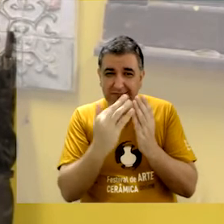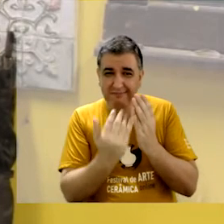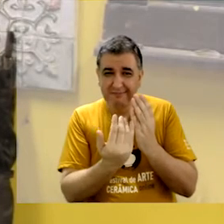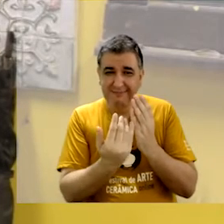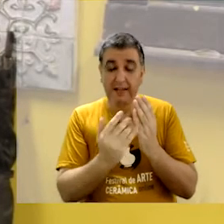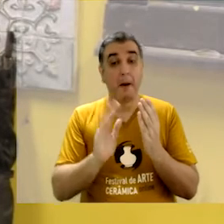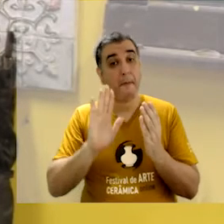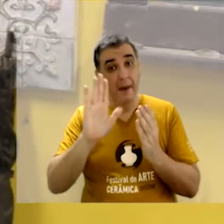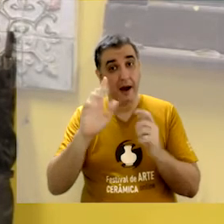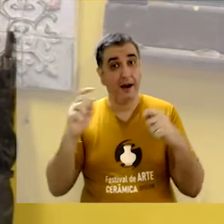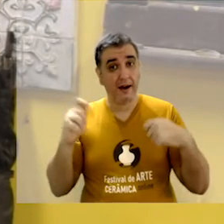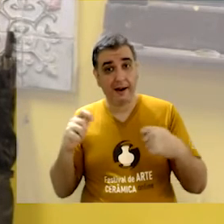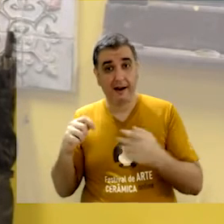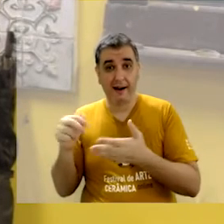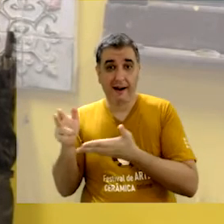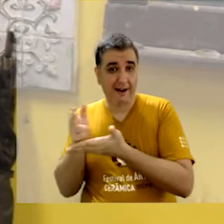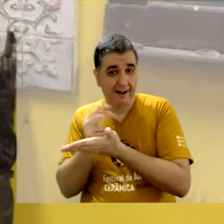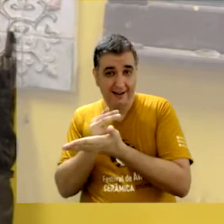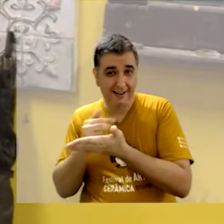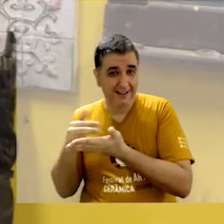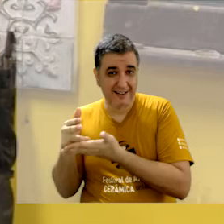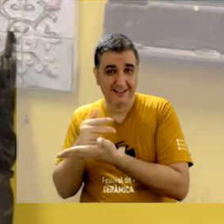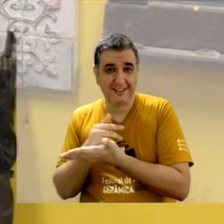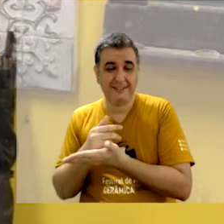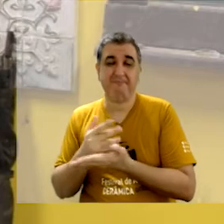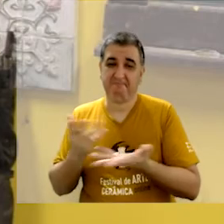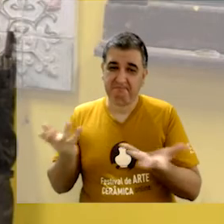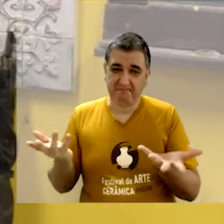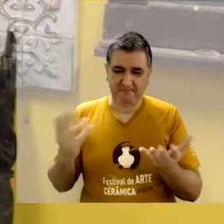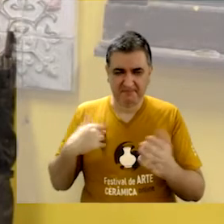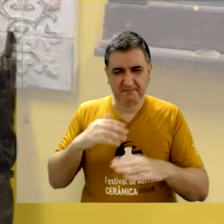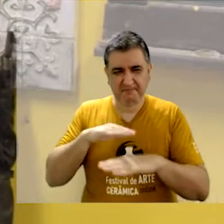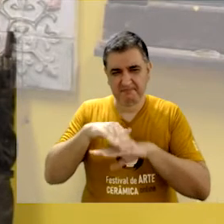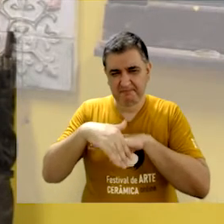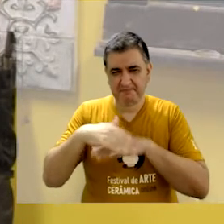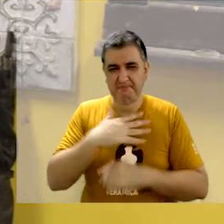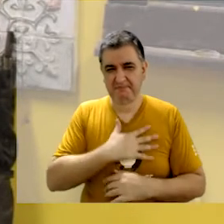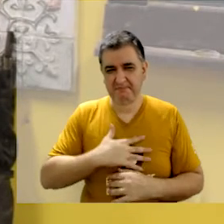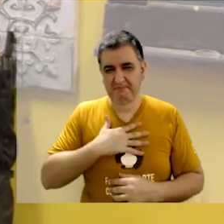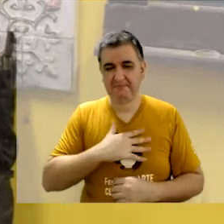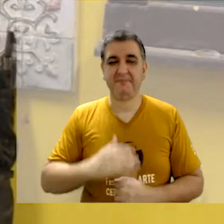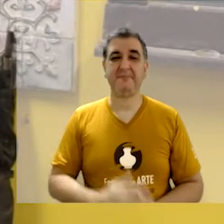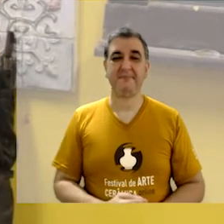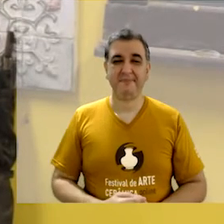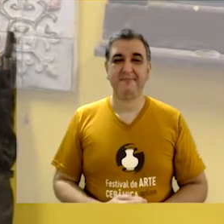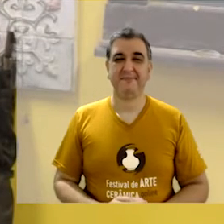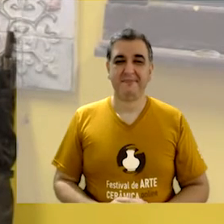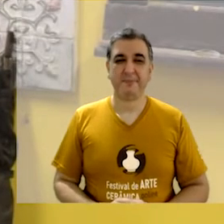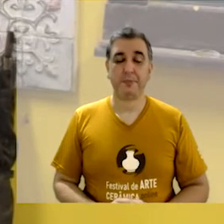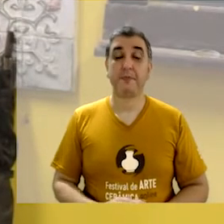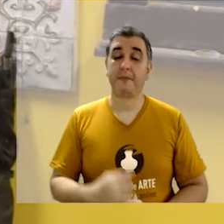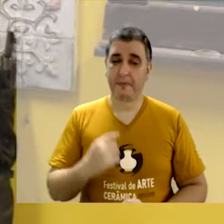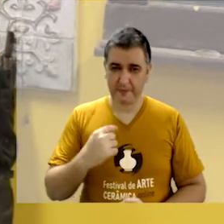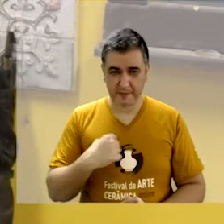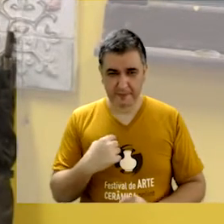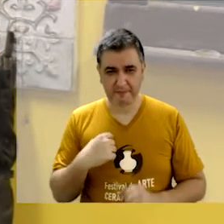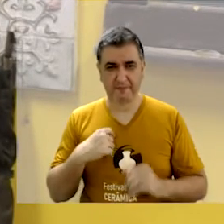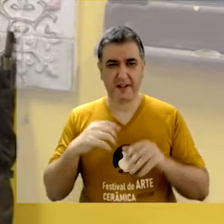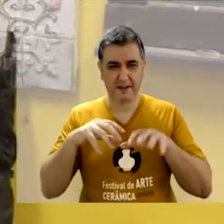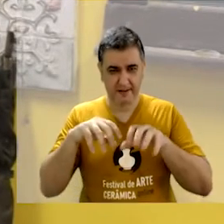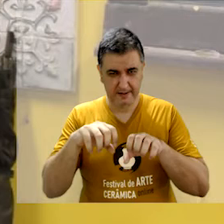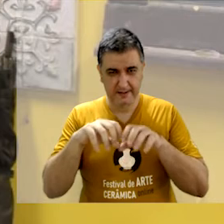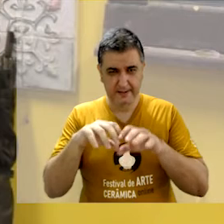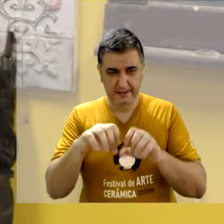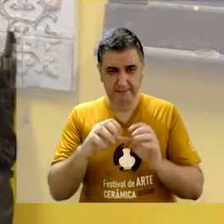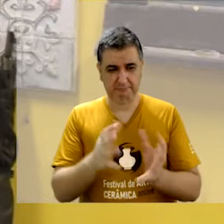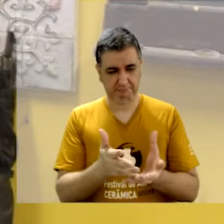que, pelo menos a cerâmica que eu faço, que não é uma cerâmica terracota, especialmente uma cerâmica só no corpo de barro